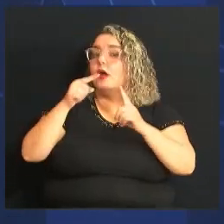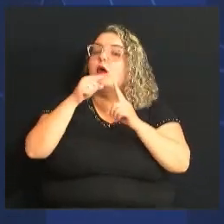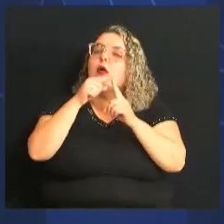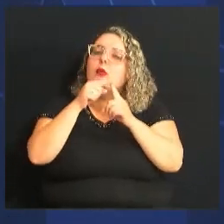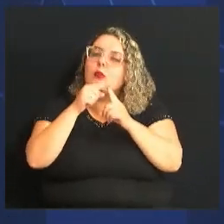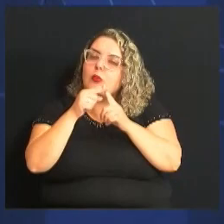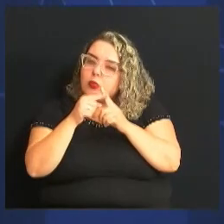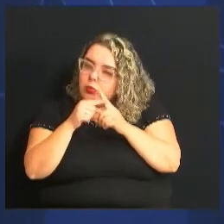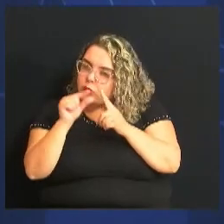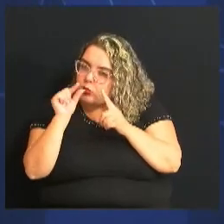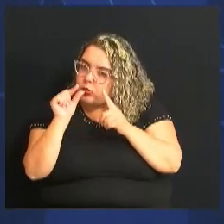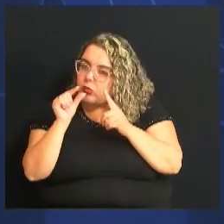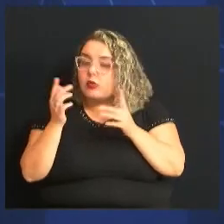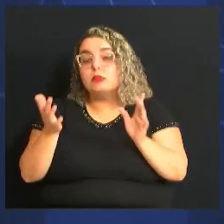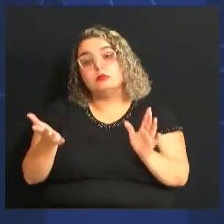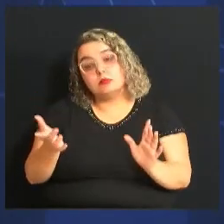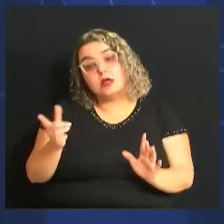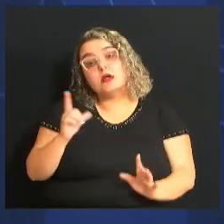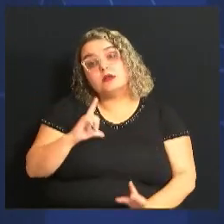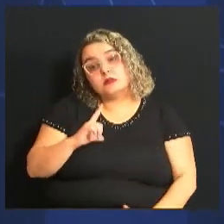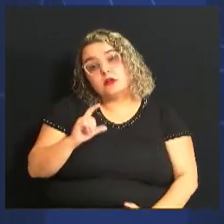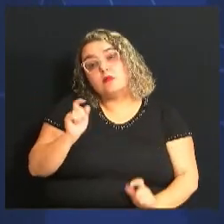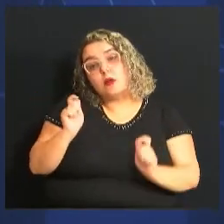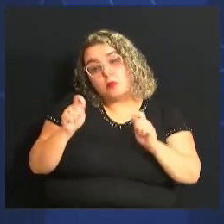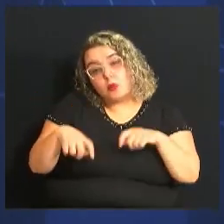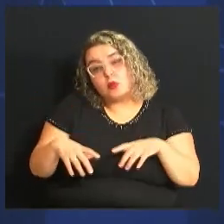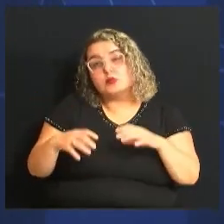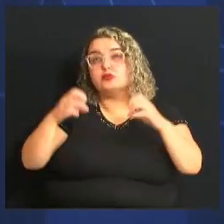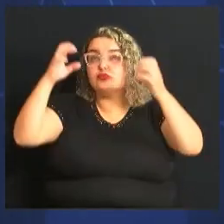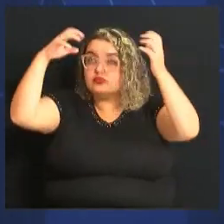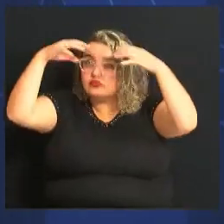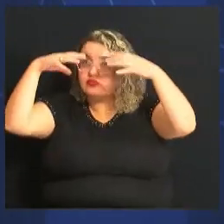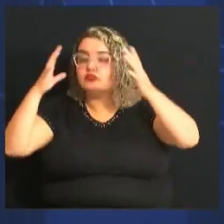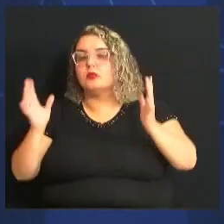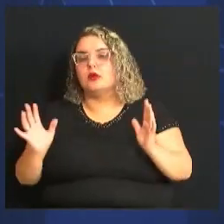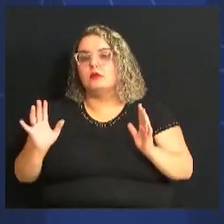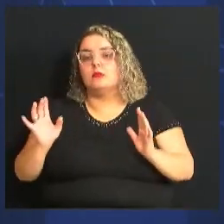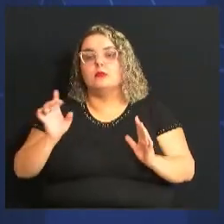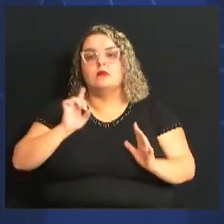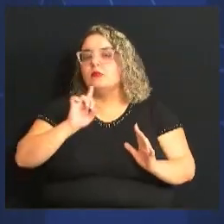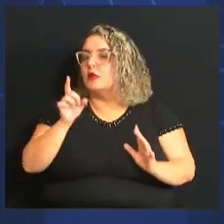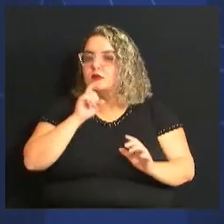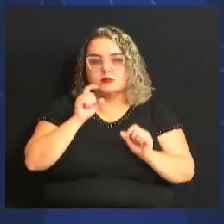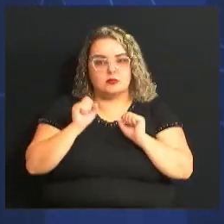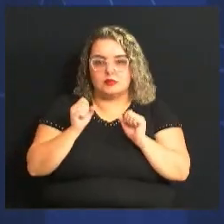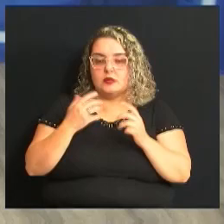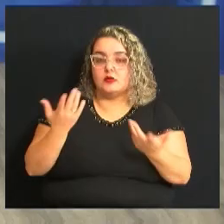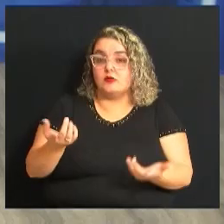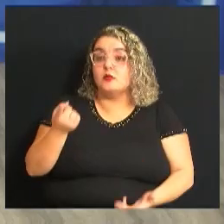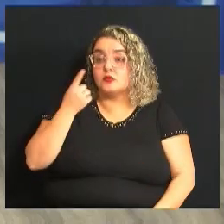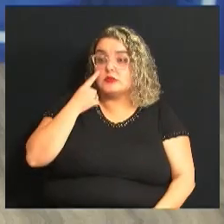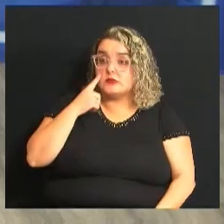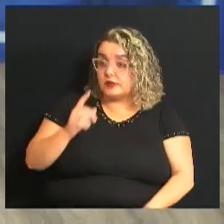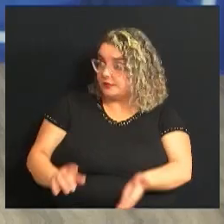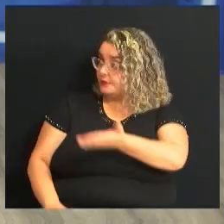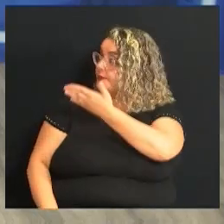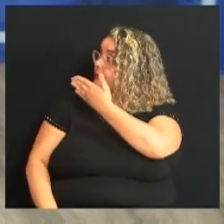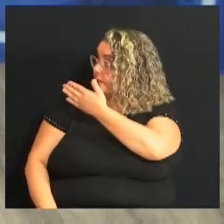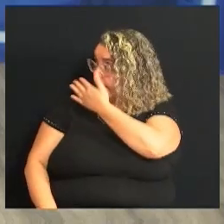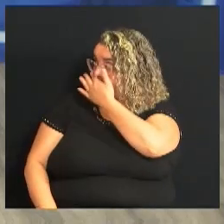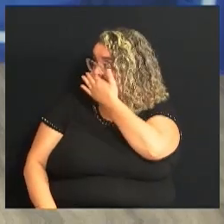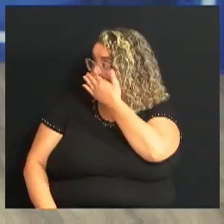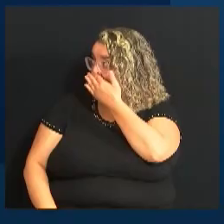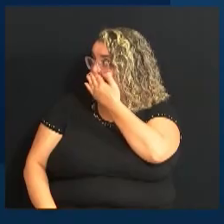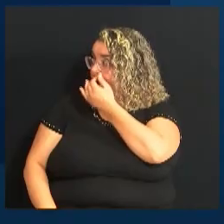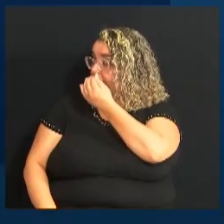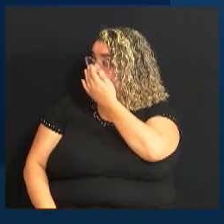cai um pouco, mas tem uma pequena possibilidade de chuva, mas não fica frio, viu? Vamos às temperaturas? Olha só, elas já estão